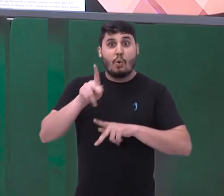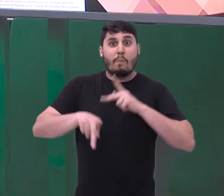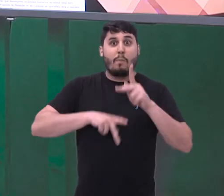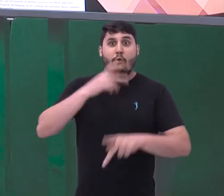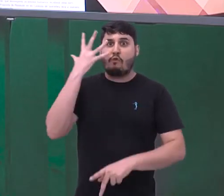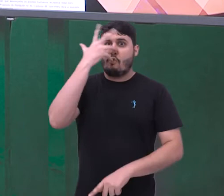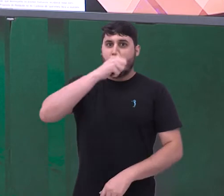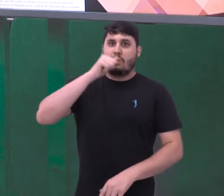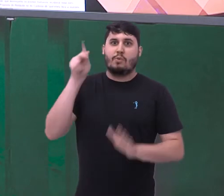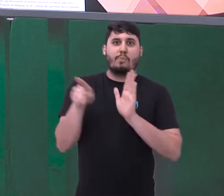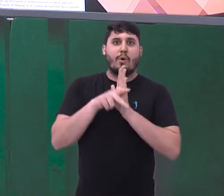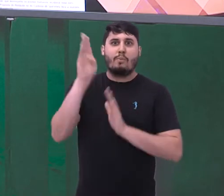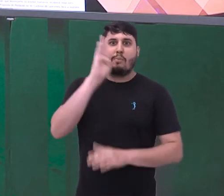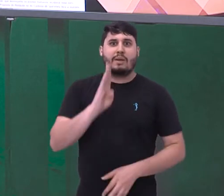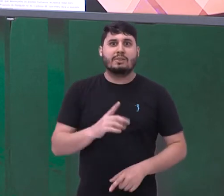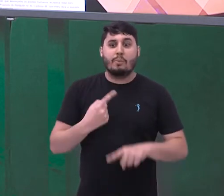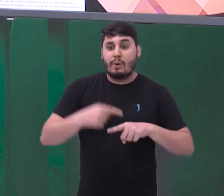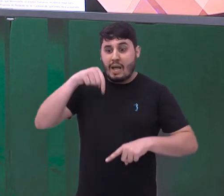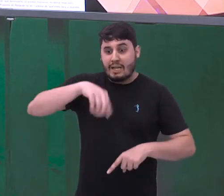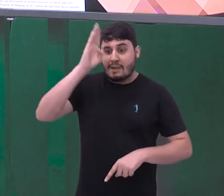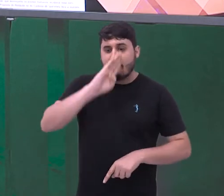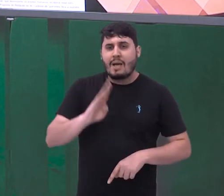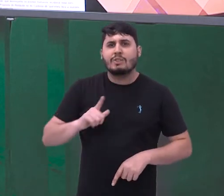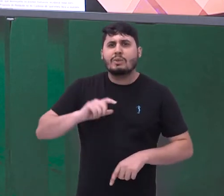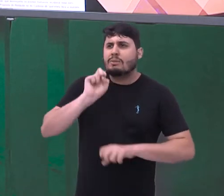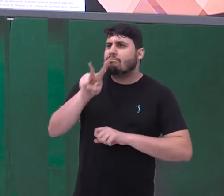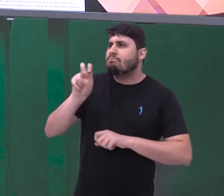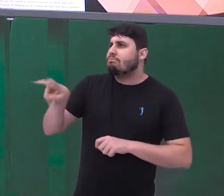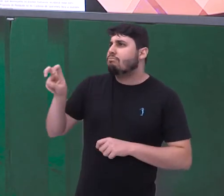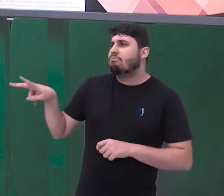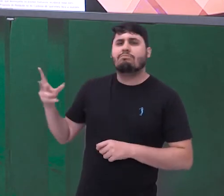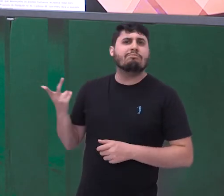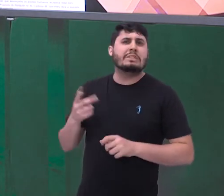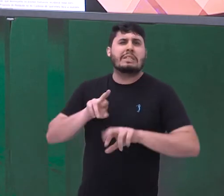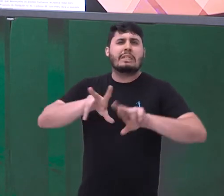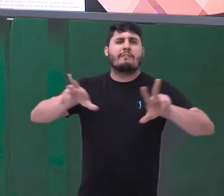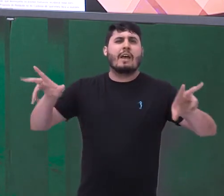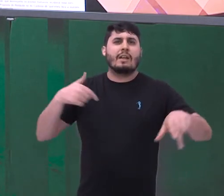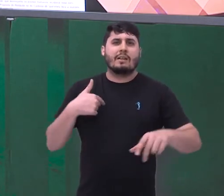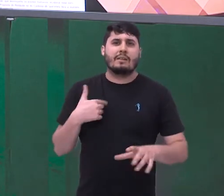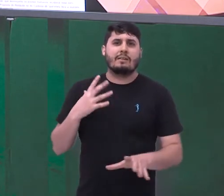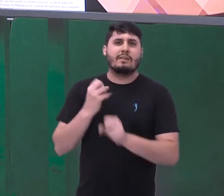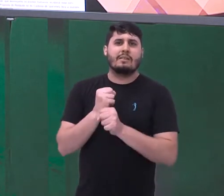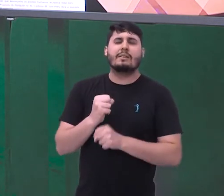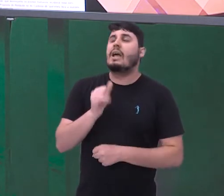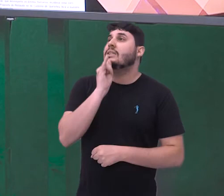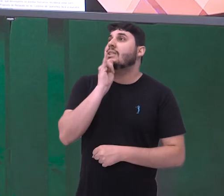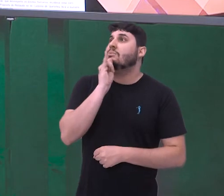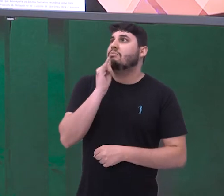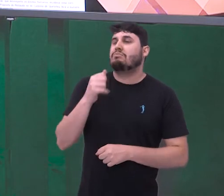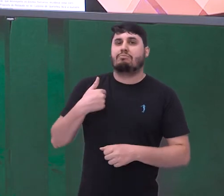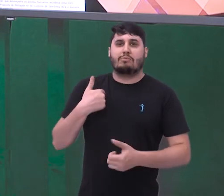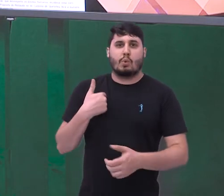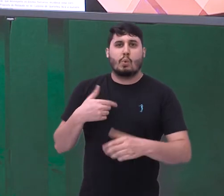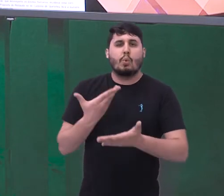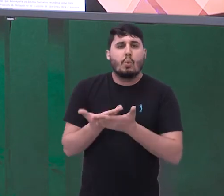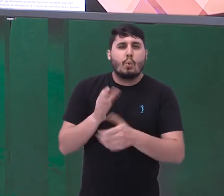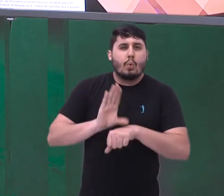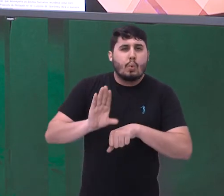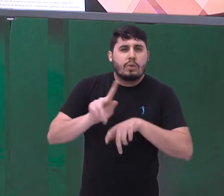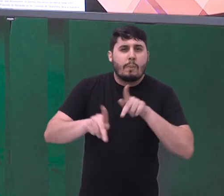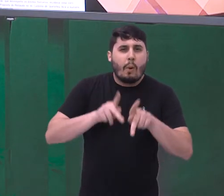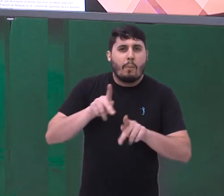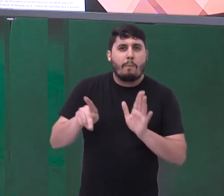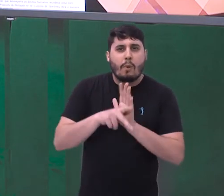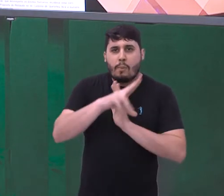brasileiro. Somos diversos. A gente chega numa sala de aula, vocês são 50. Vamos pensar no cursinho da prefeitura. As